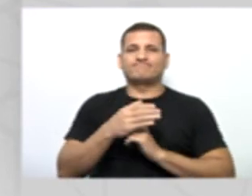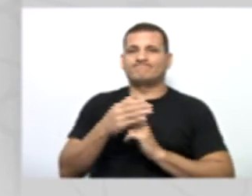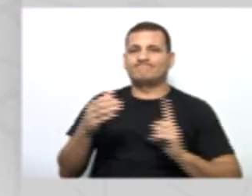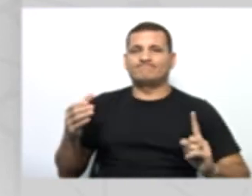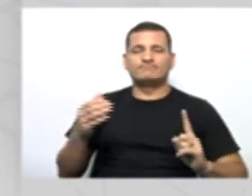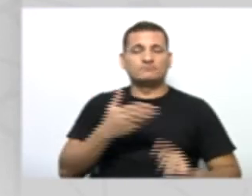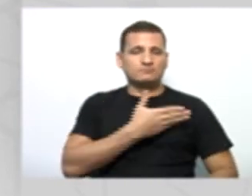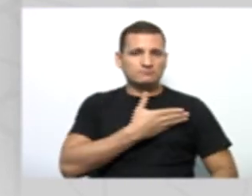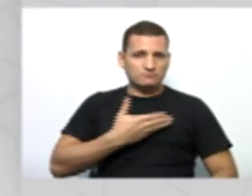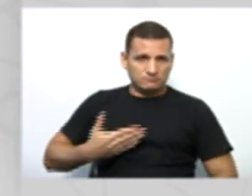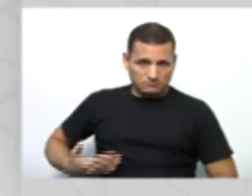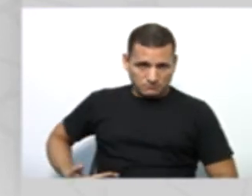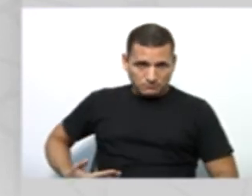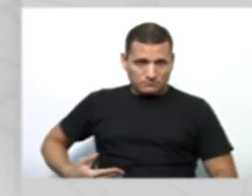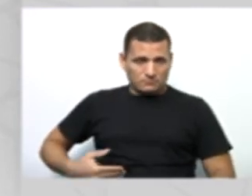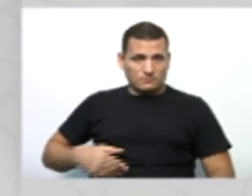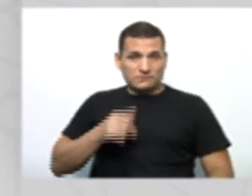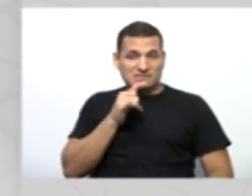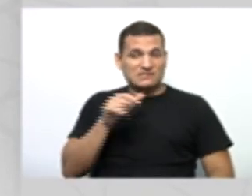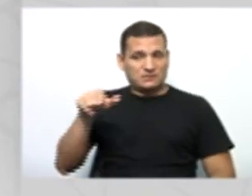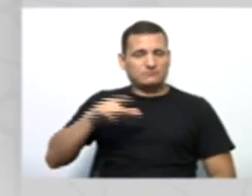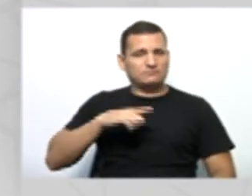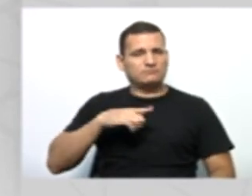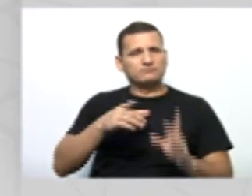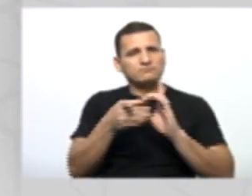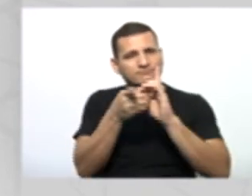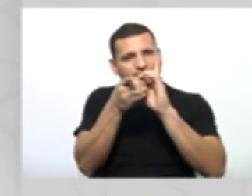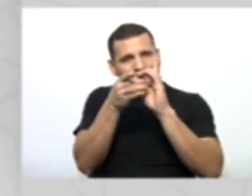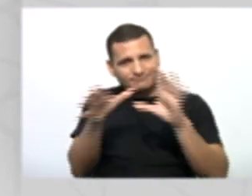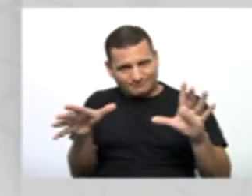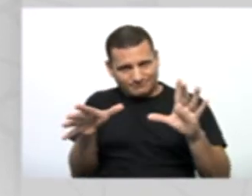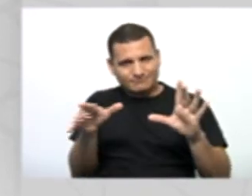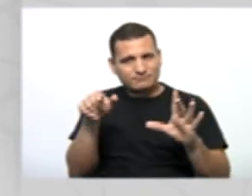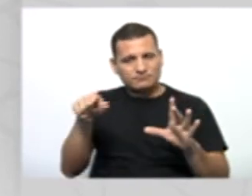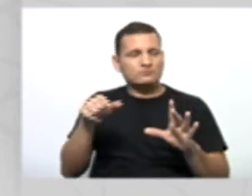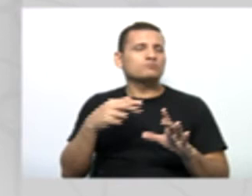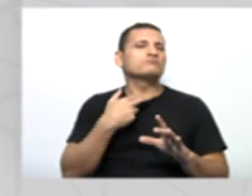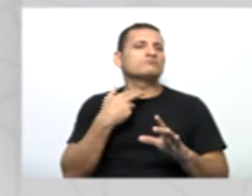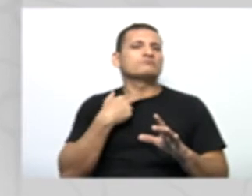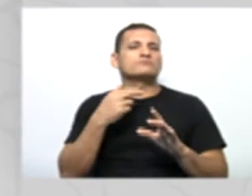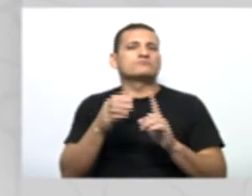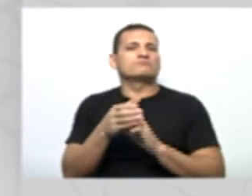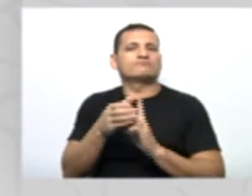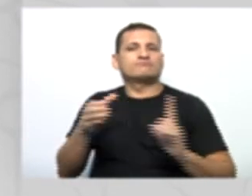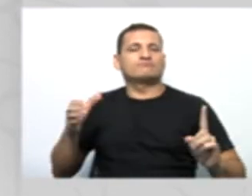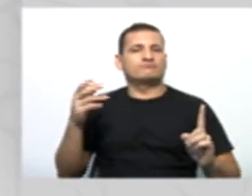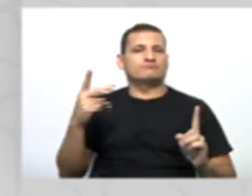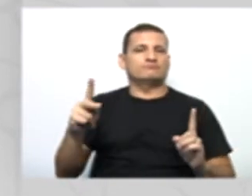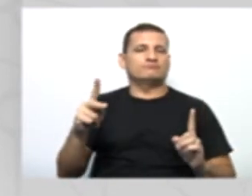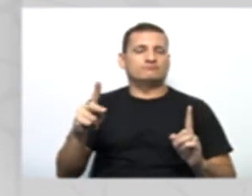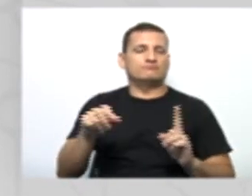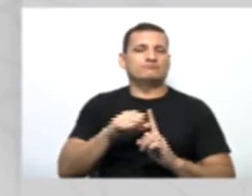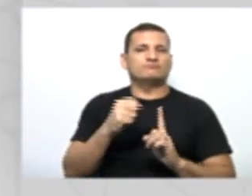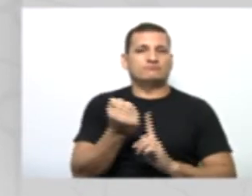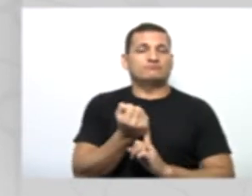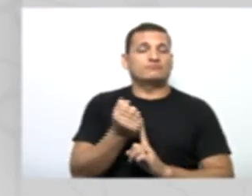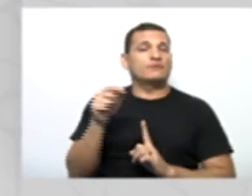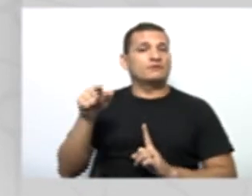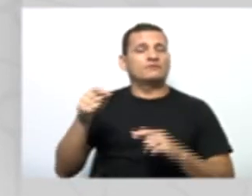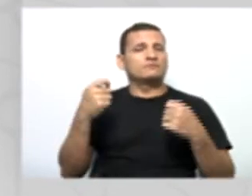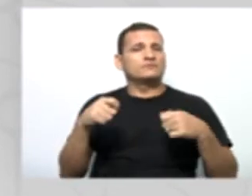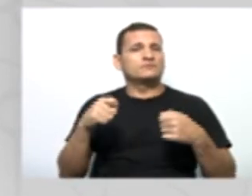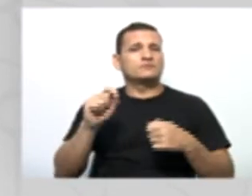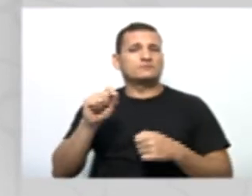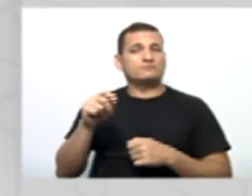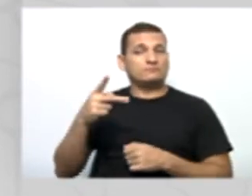Um governo, para que ele seja considerado democrático, ele não pode excluir a sua sociedade. Ele deve permitir que